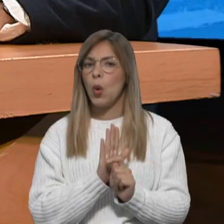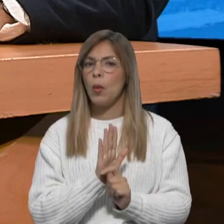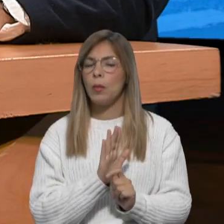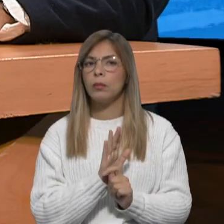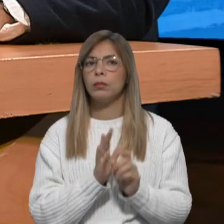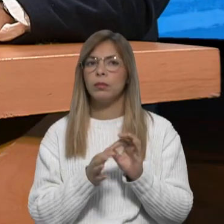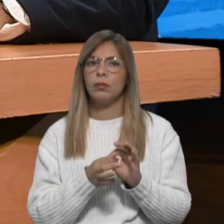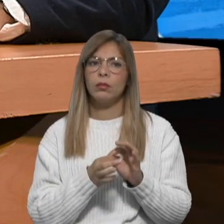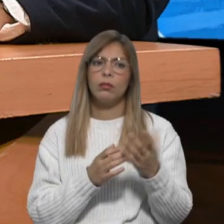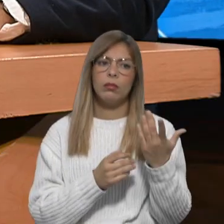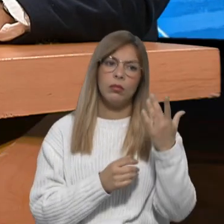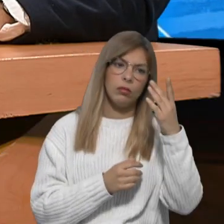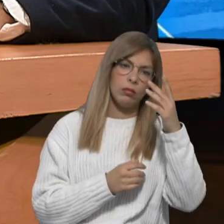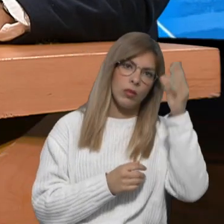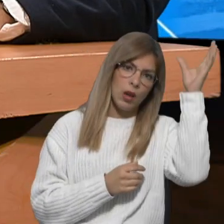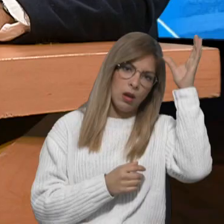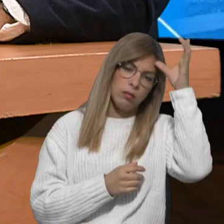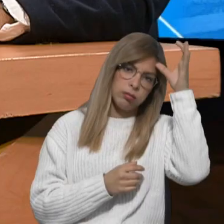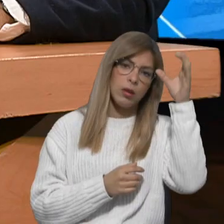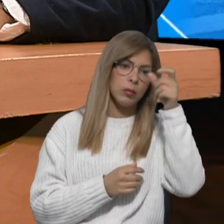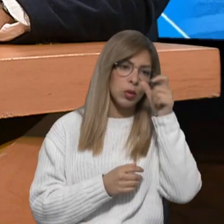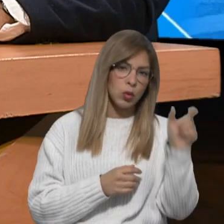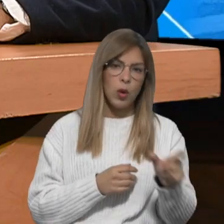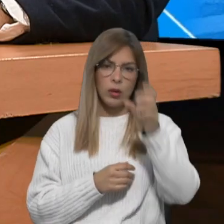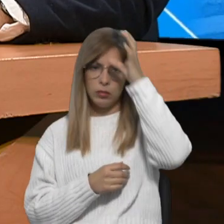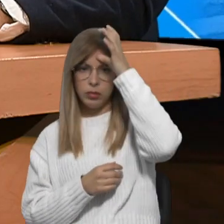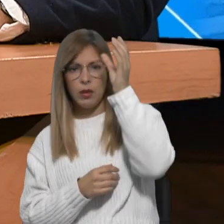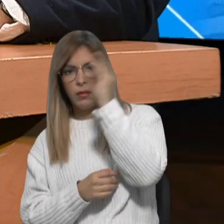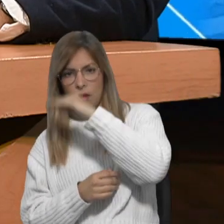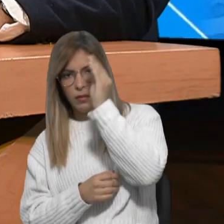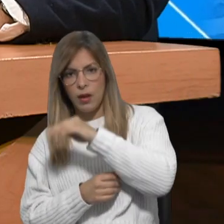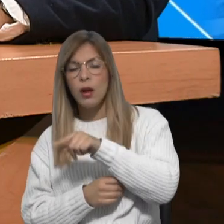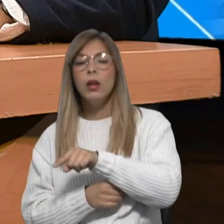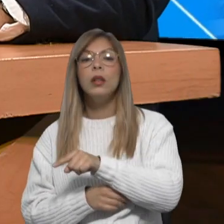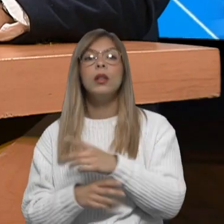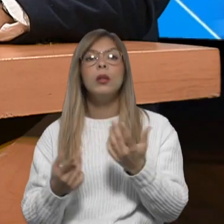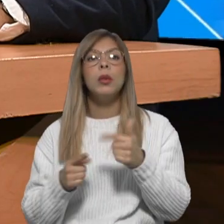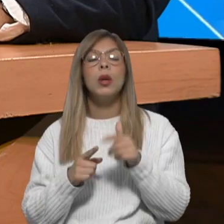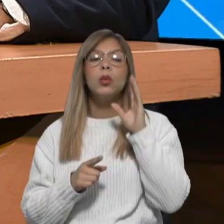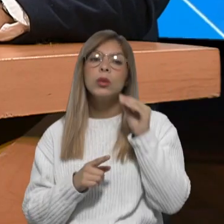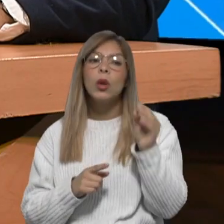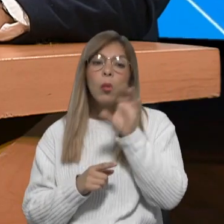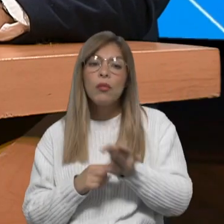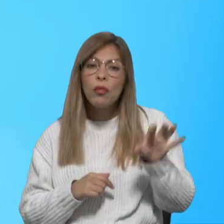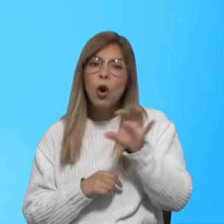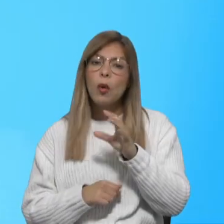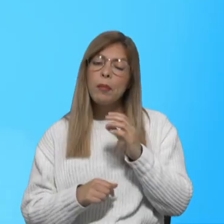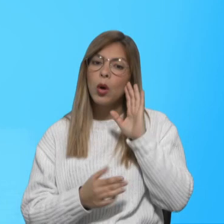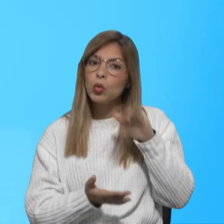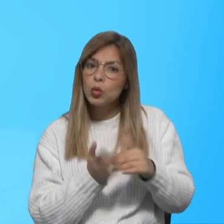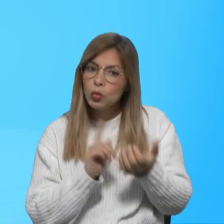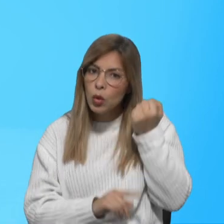e a inteligência artificial. E criou um conceito fascinante, não sei exatamente em termos tecnológicos em que medida é que resulta e em que ponto está, que é